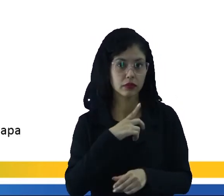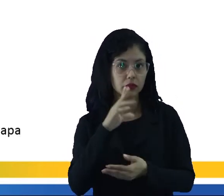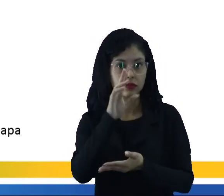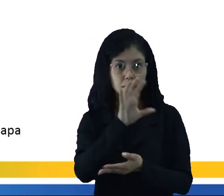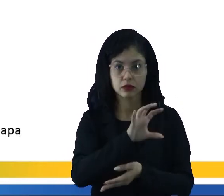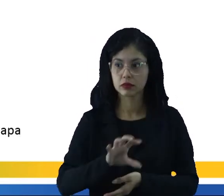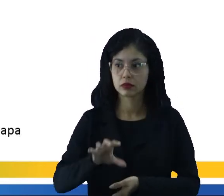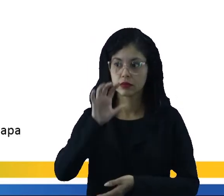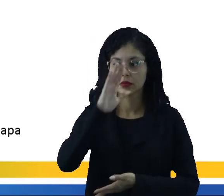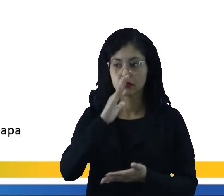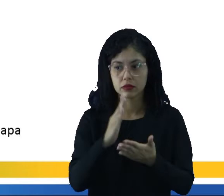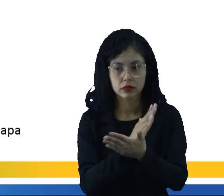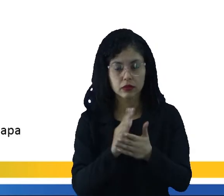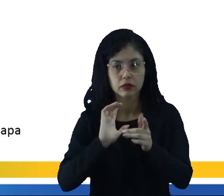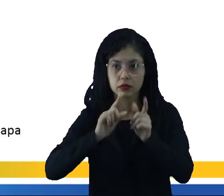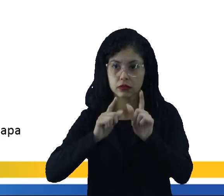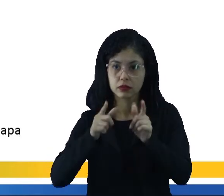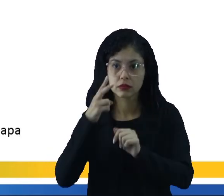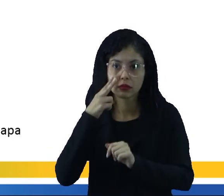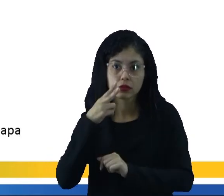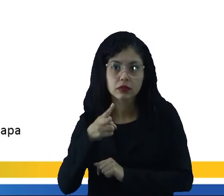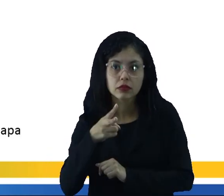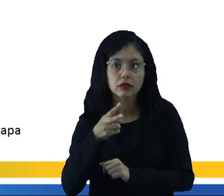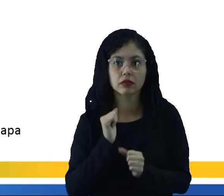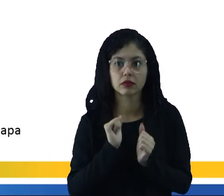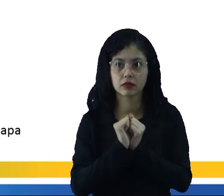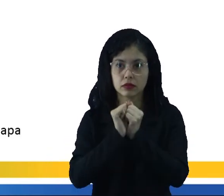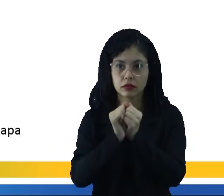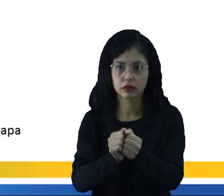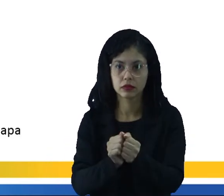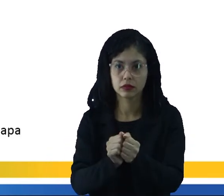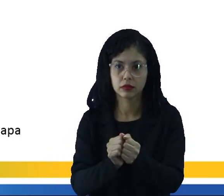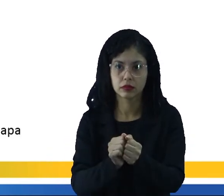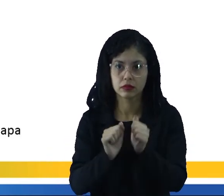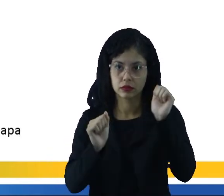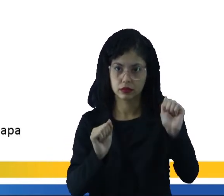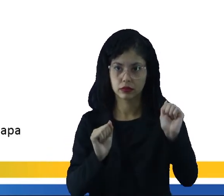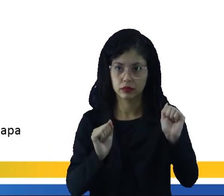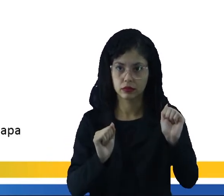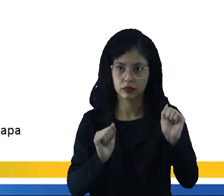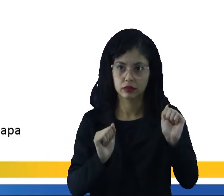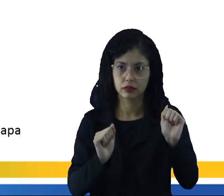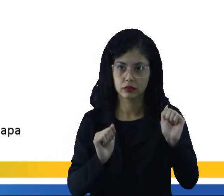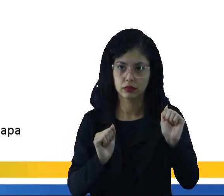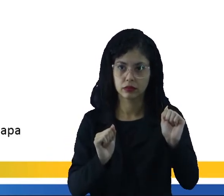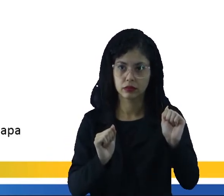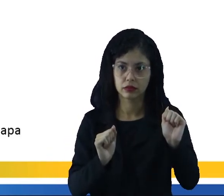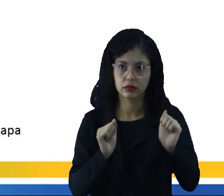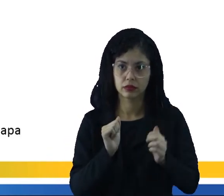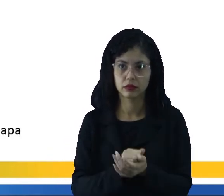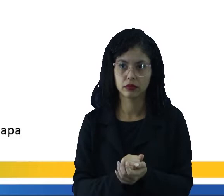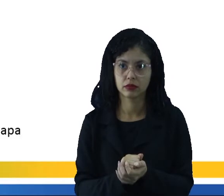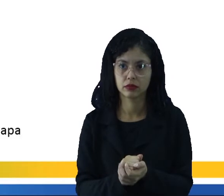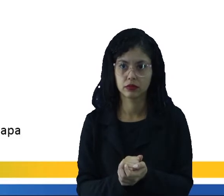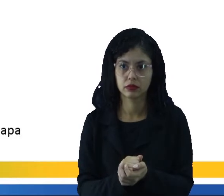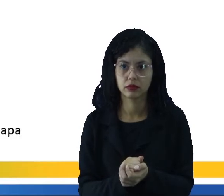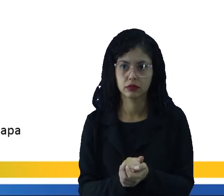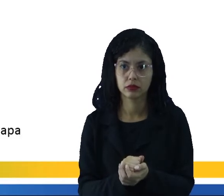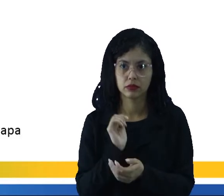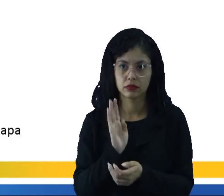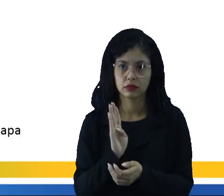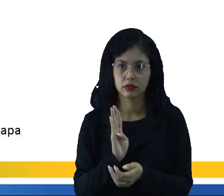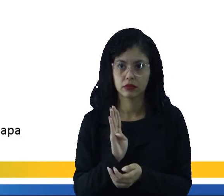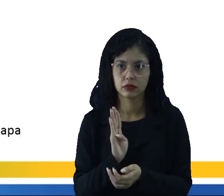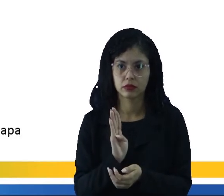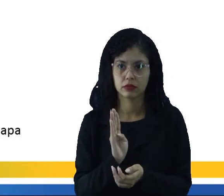mapa e tenho algumas letras que eu gostaria que você identificasse comigo. Letra A, achou? Veja aí a letra